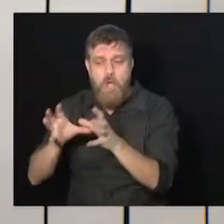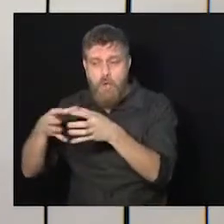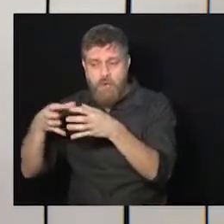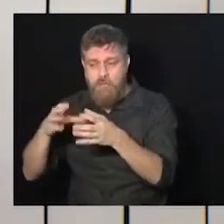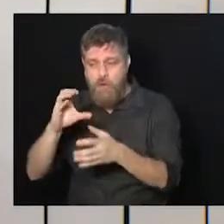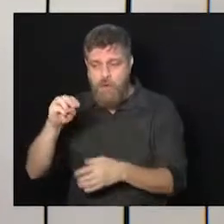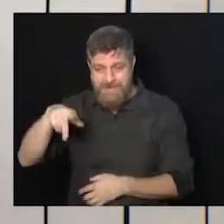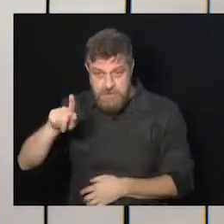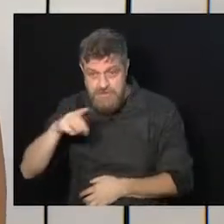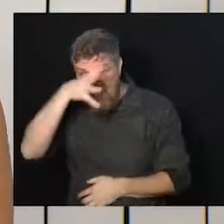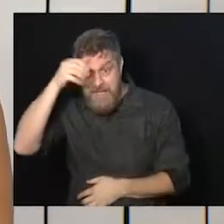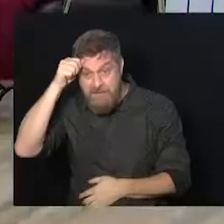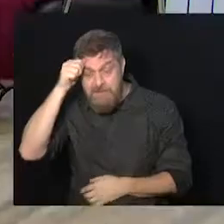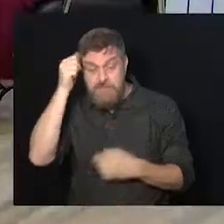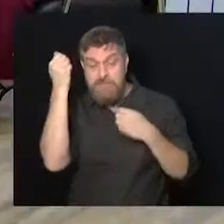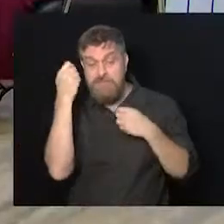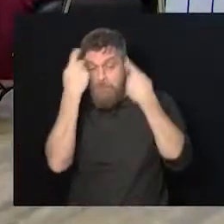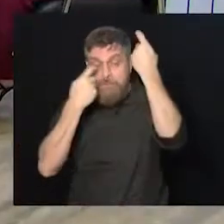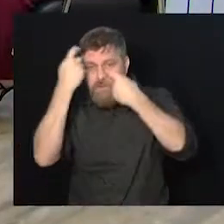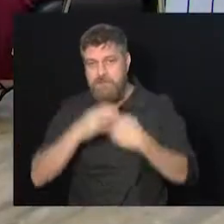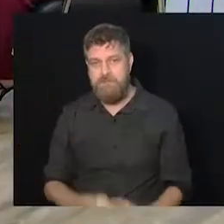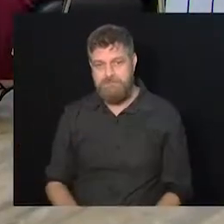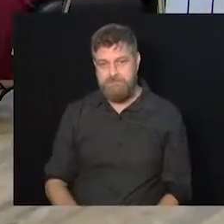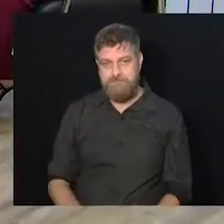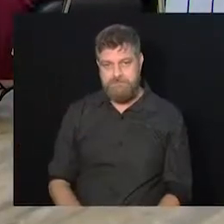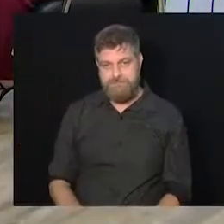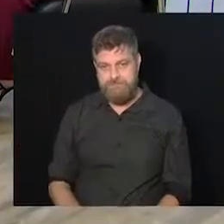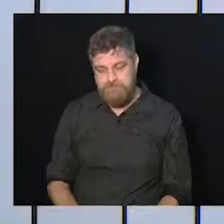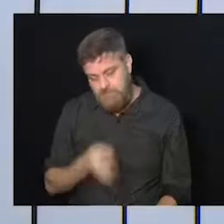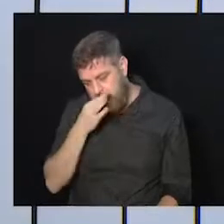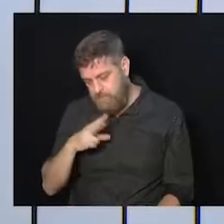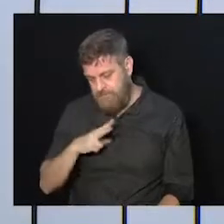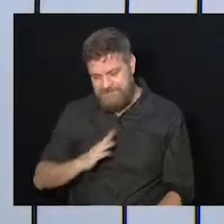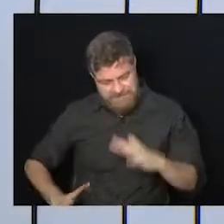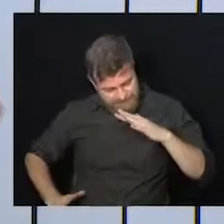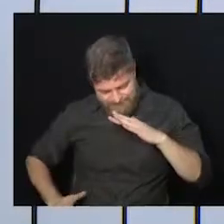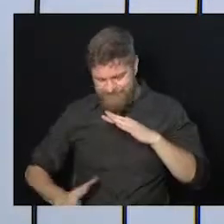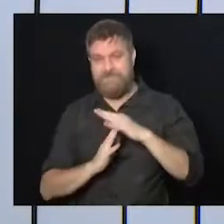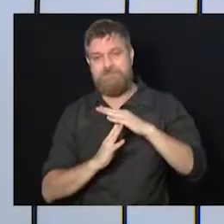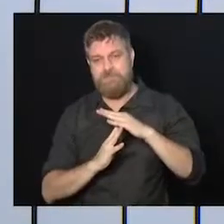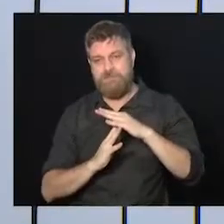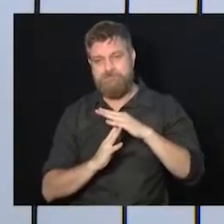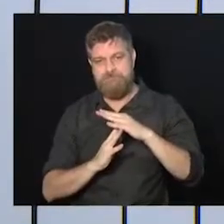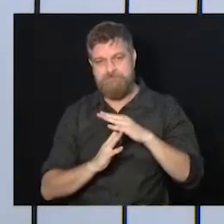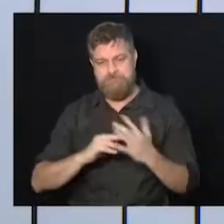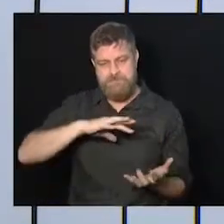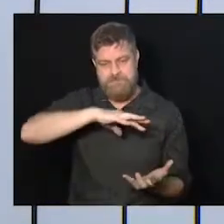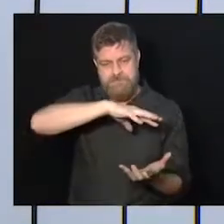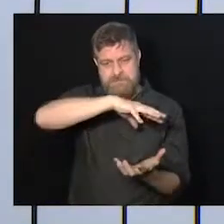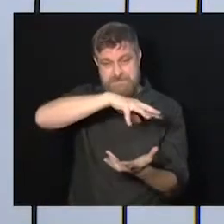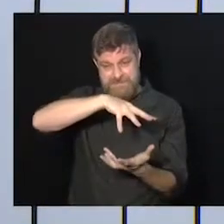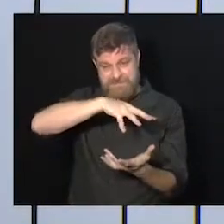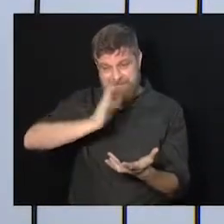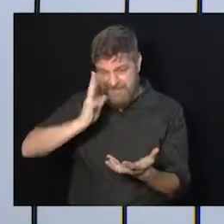têm esse olhar sobre a Amazônia? Eu acho assim, nós chegamos no limite no nosso planeta, a gente já está meio